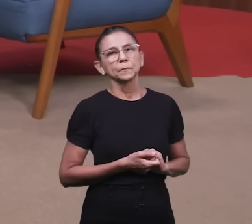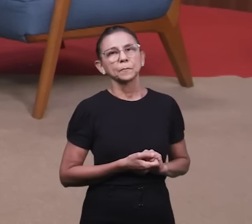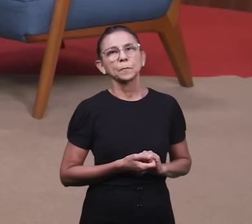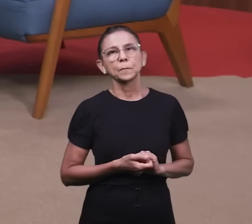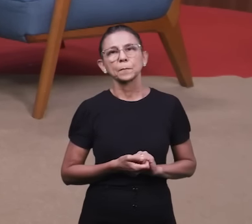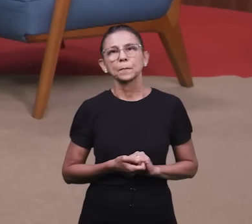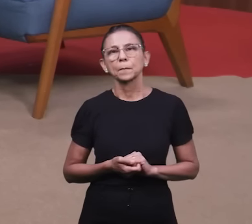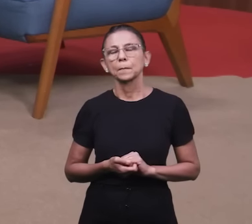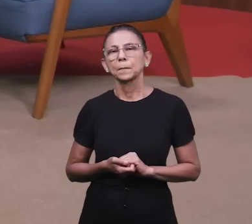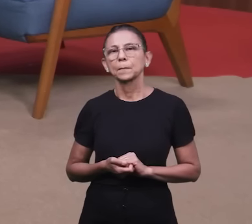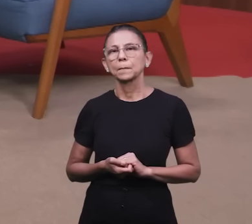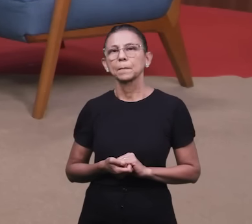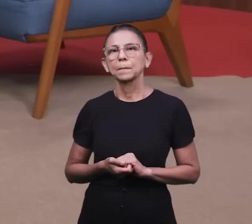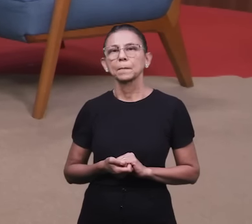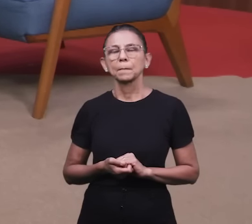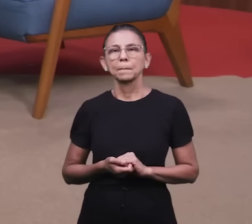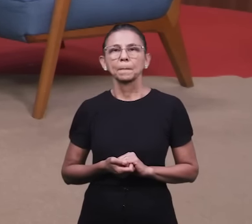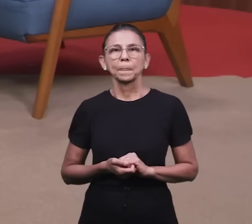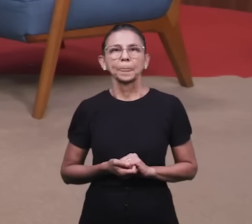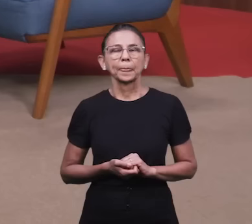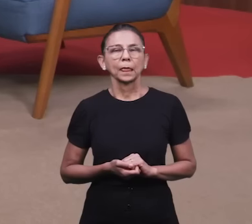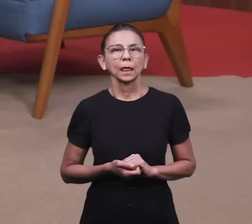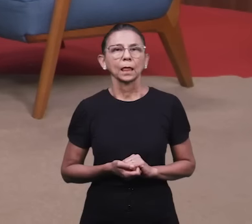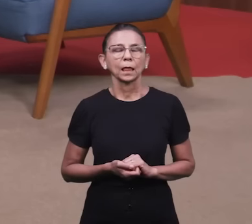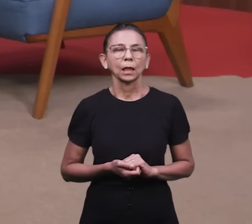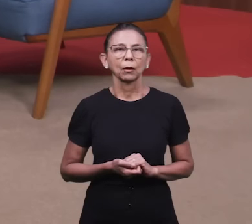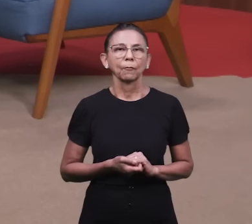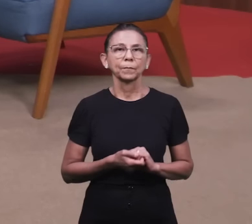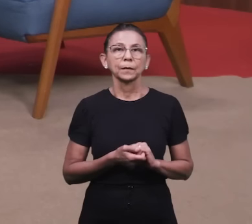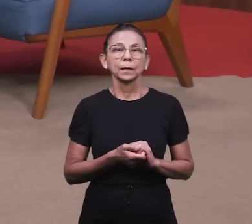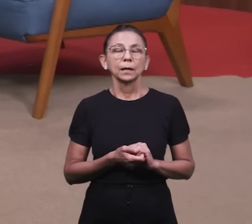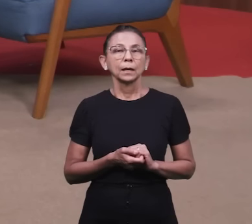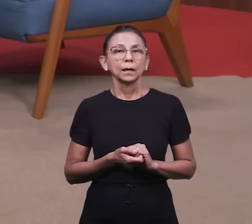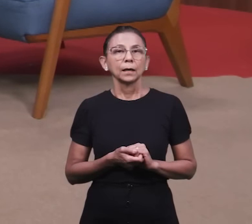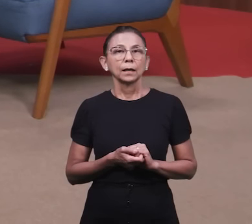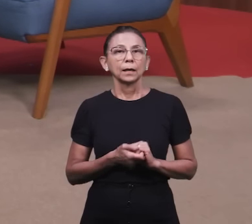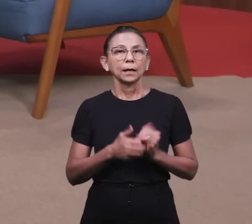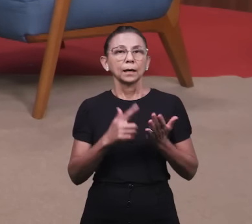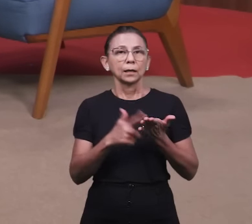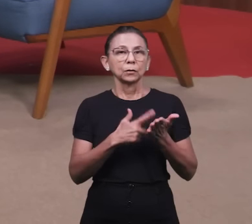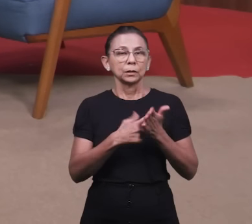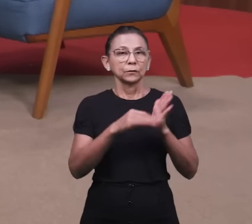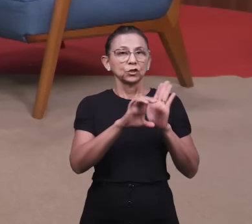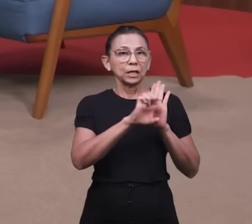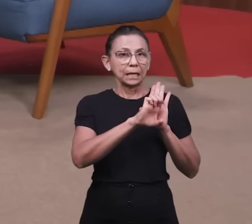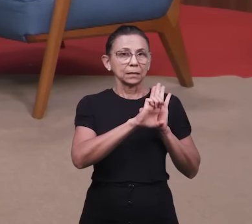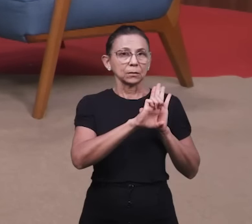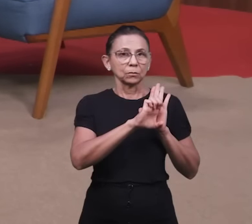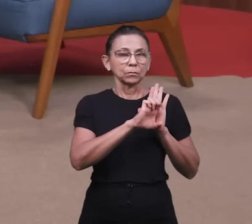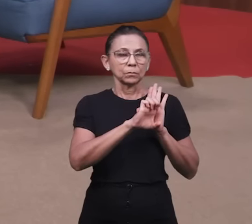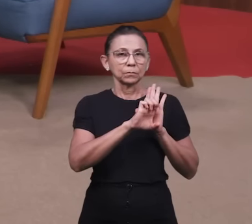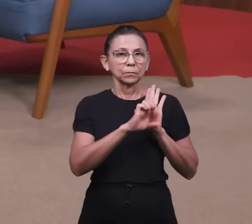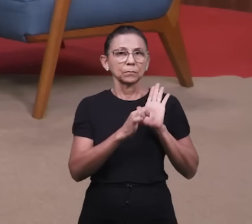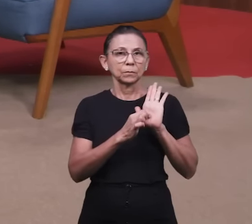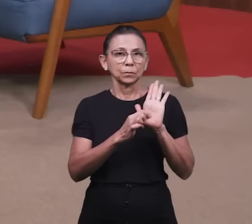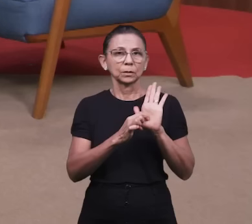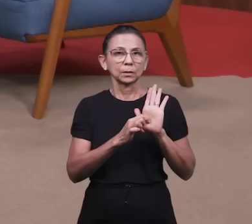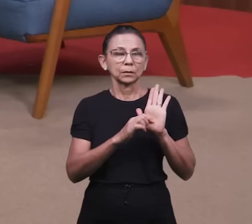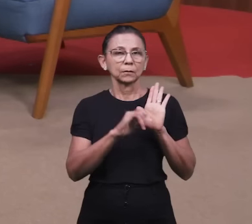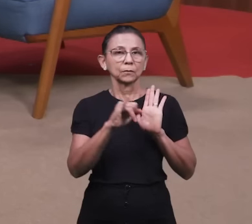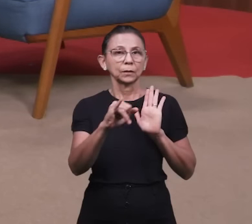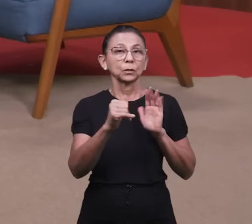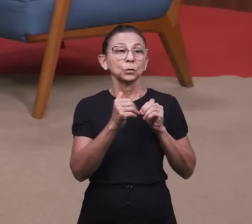Jerusalém Celestiais é bom nós estamos falando aqui sobre o livro do Êxodo no início